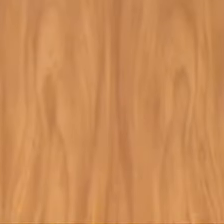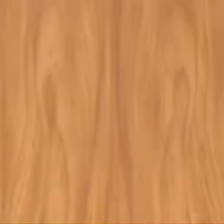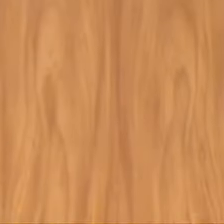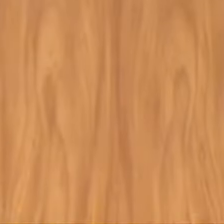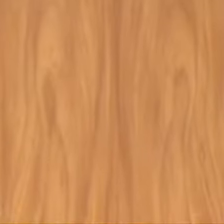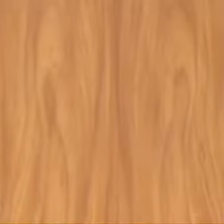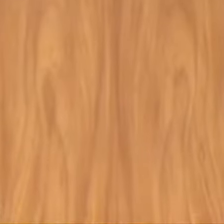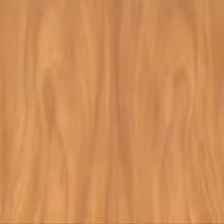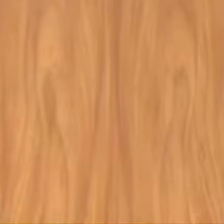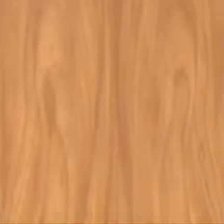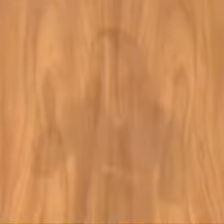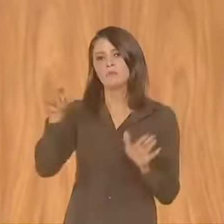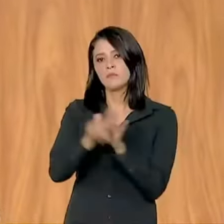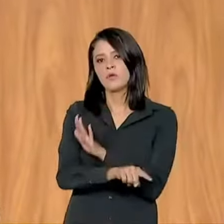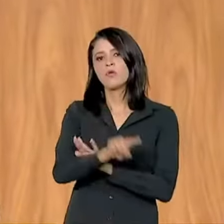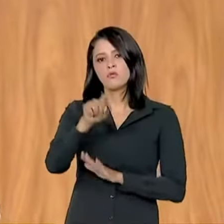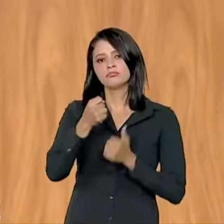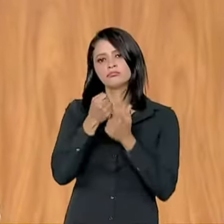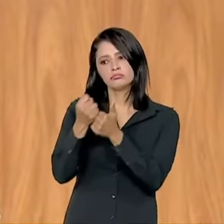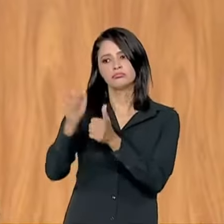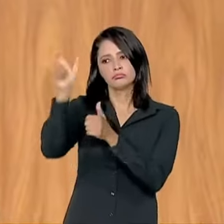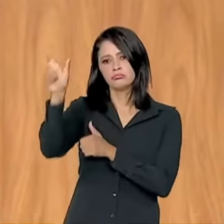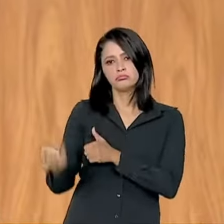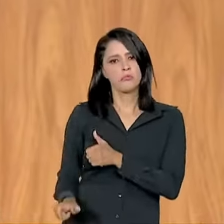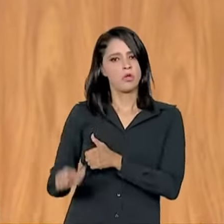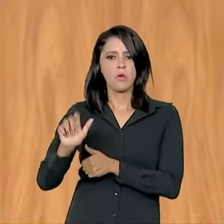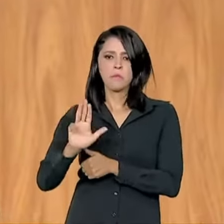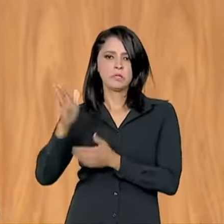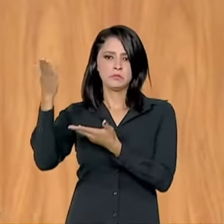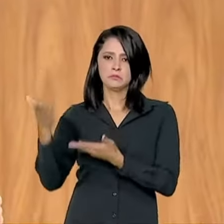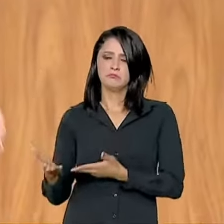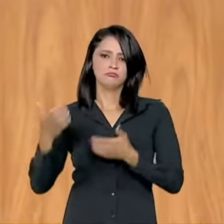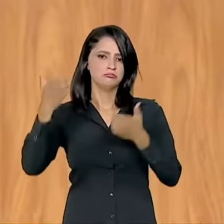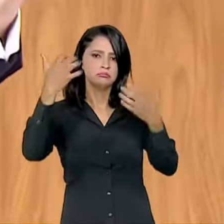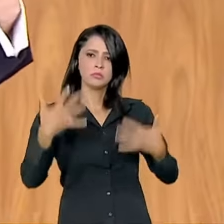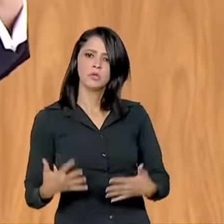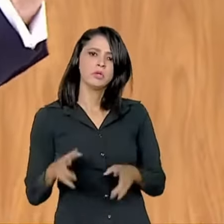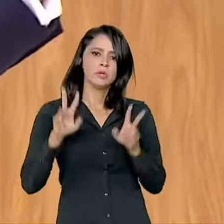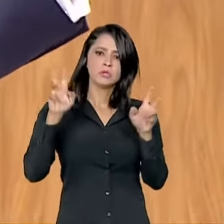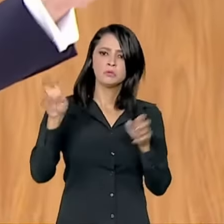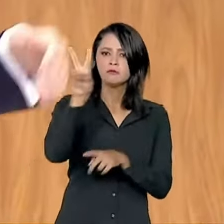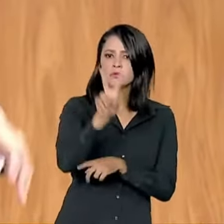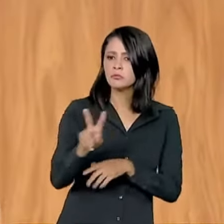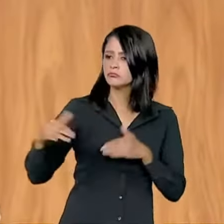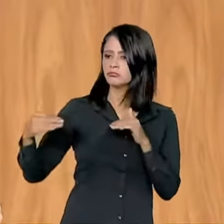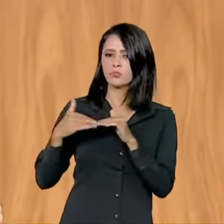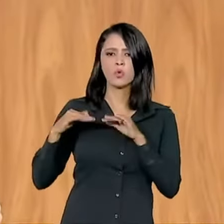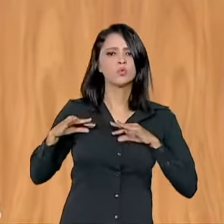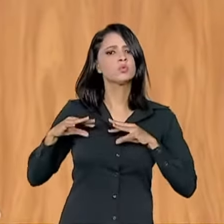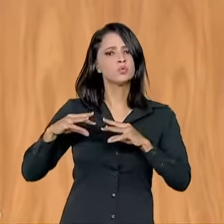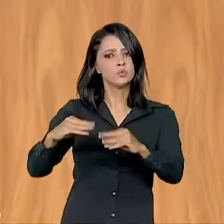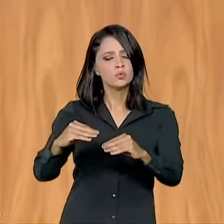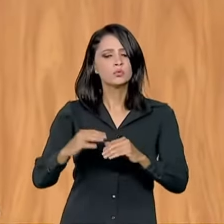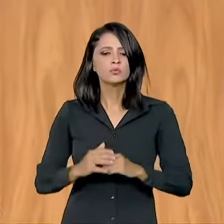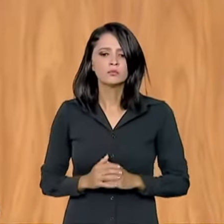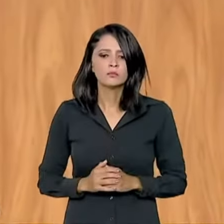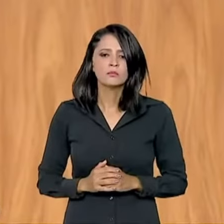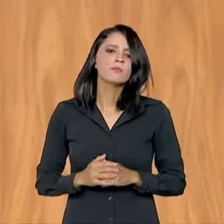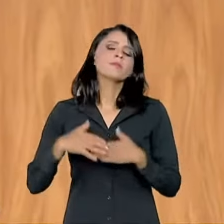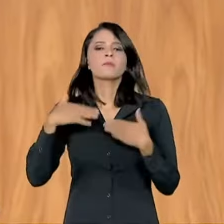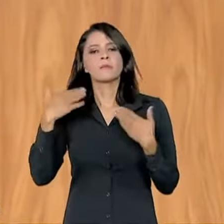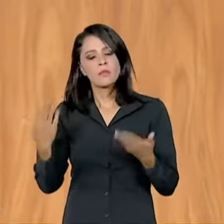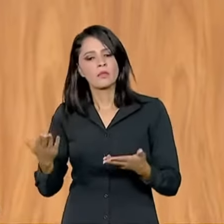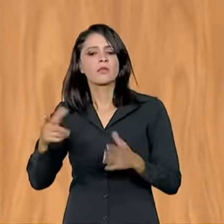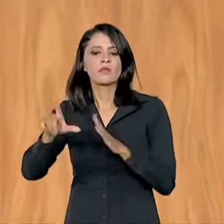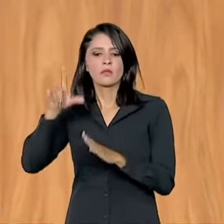eu disse. Pergunta, eu apoio tudo o que disse o presidente Lula sobre Venezuela. Estou de acordo com tudo. Eu saudei,